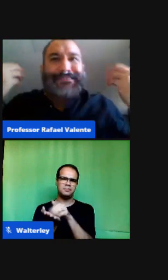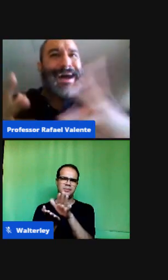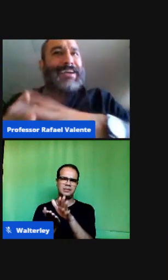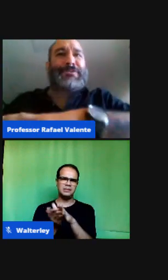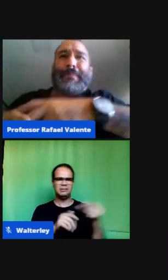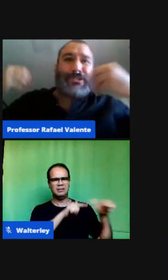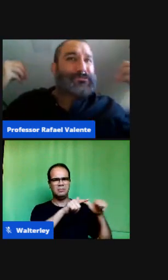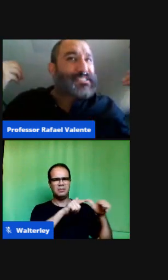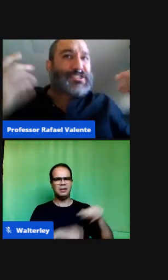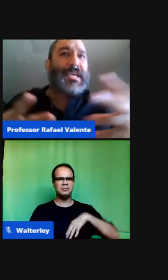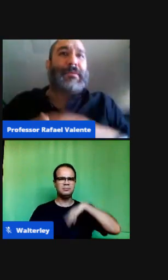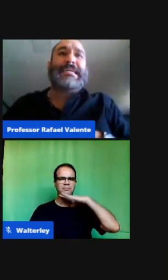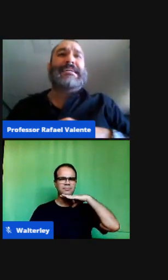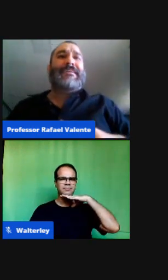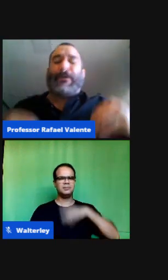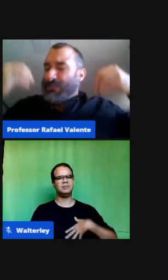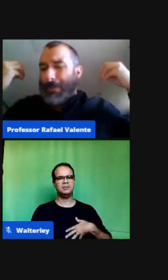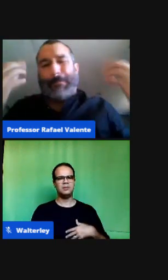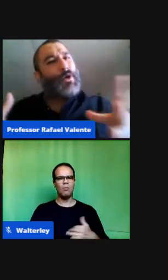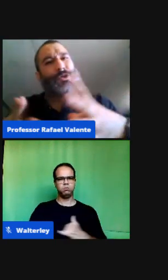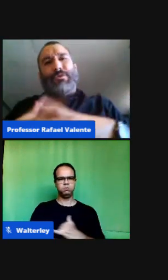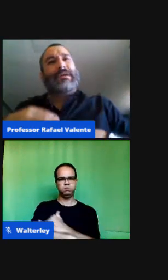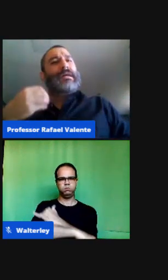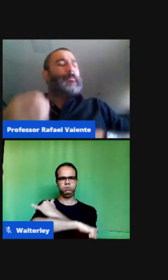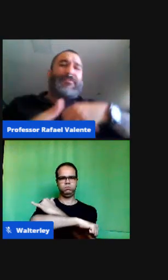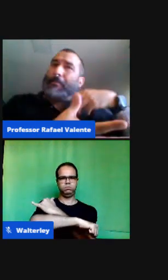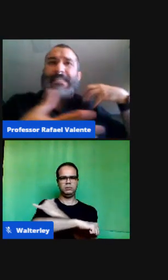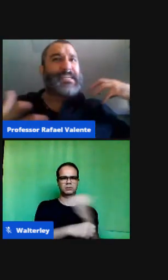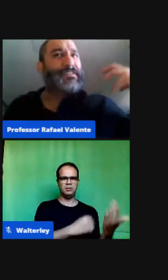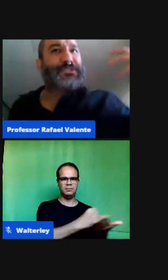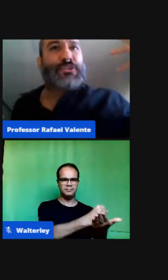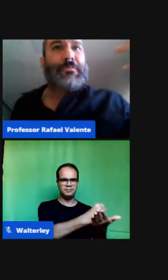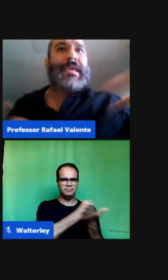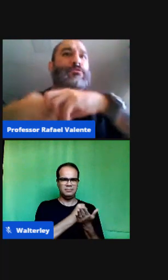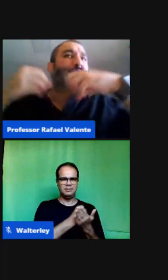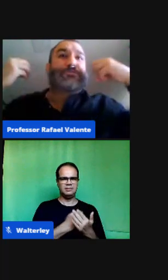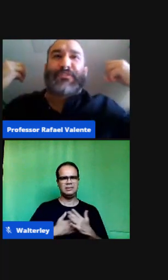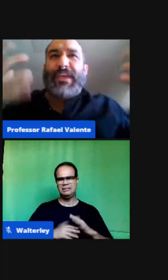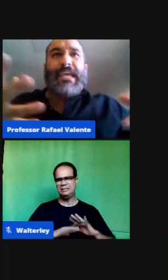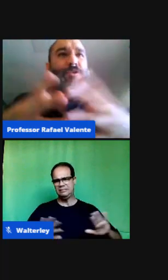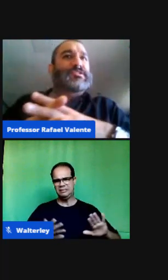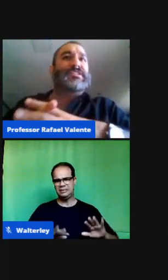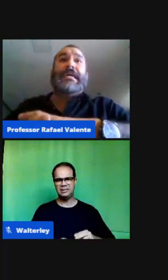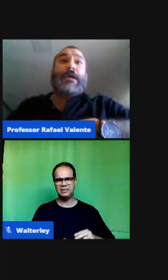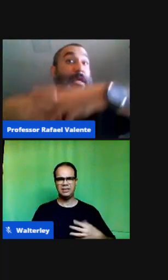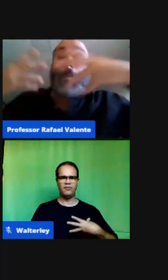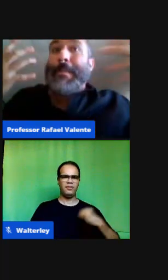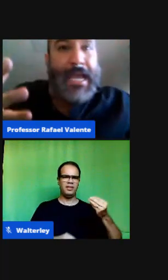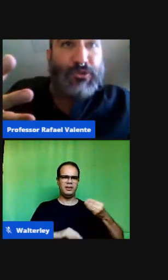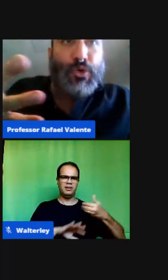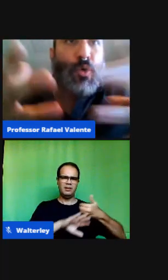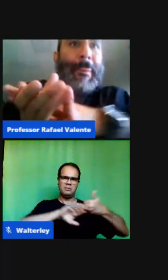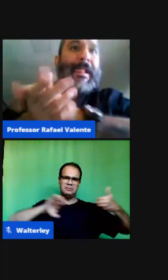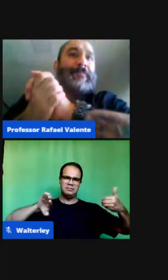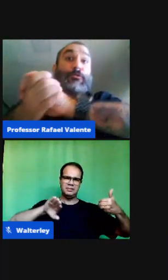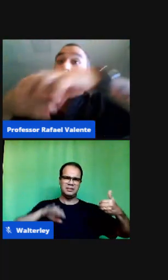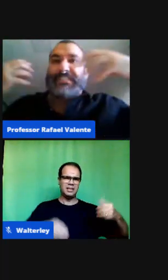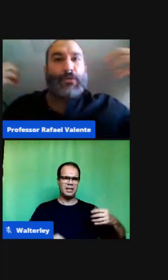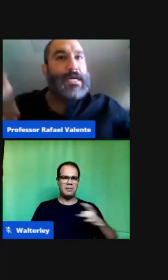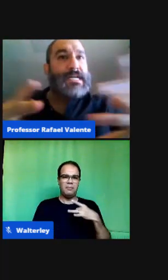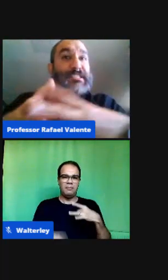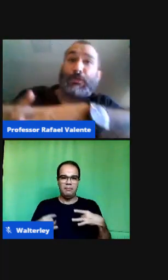chato, a obesidade, baixa autoestima, falta de apoio, a minha família se afastou de mim, os meus filhos, eu tenho